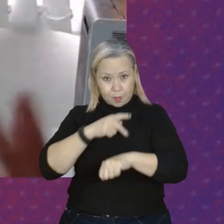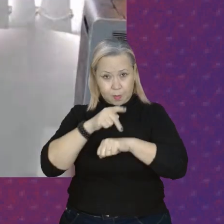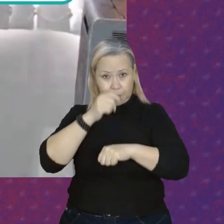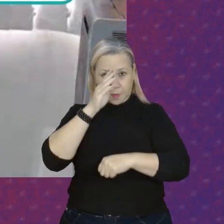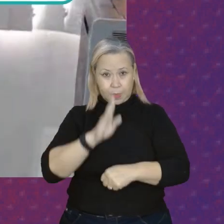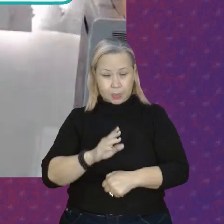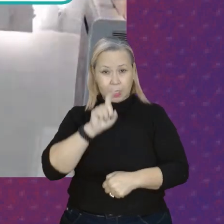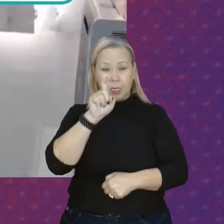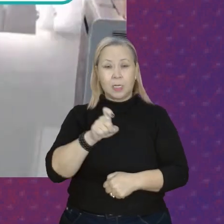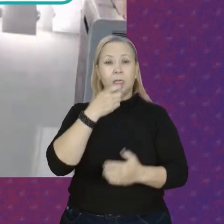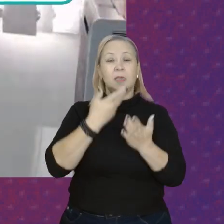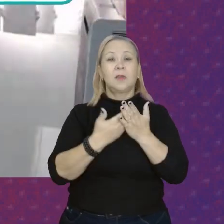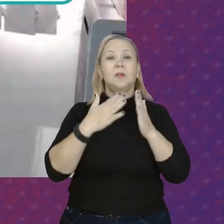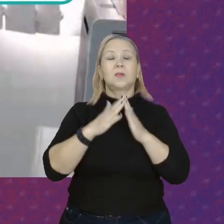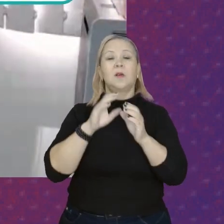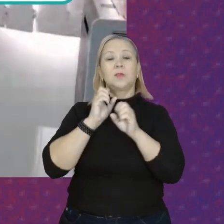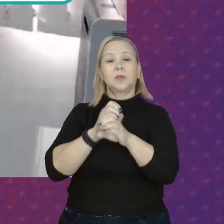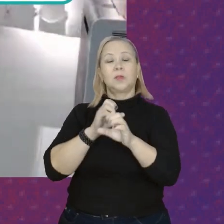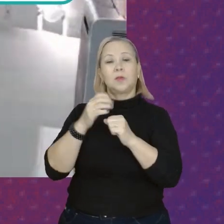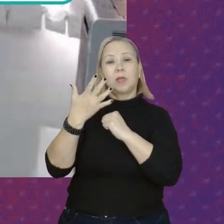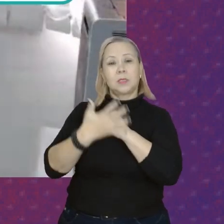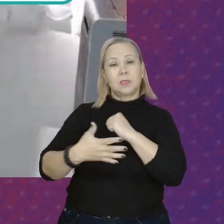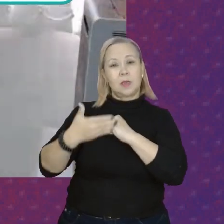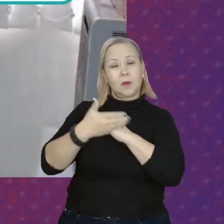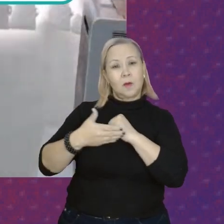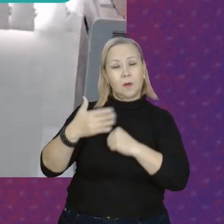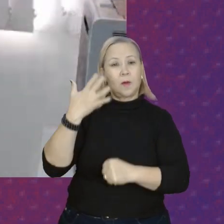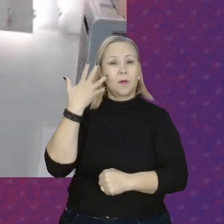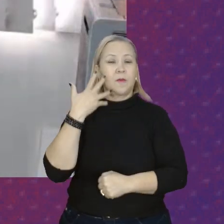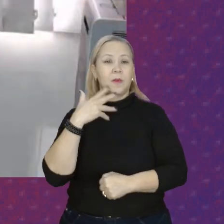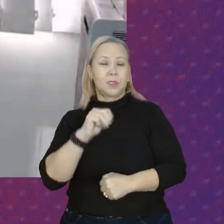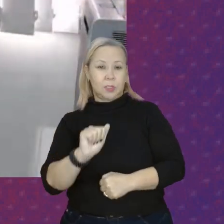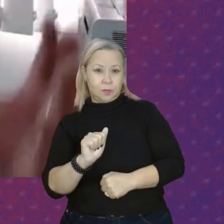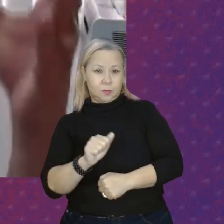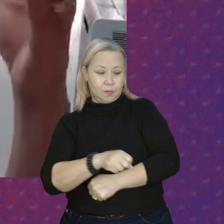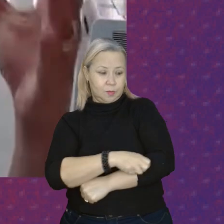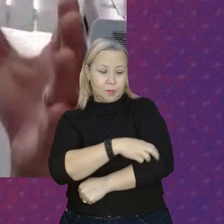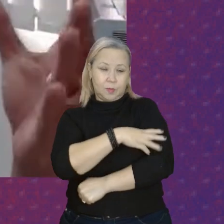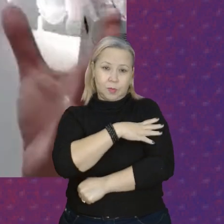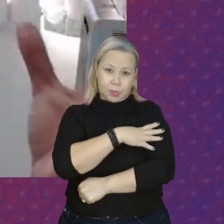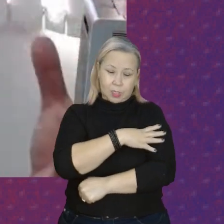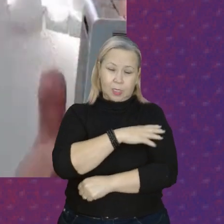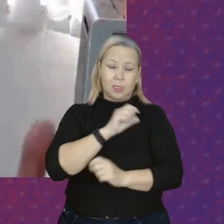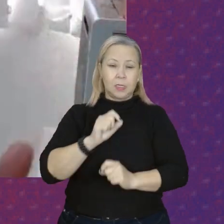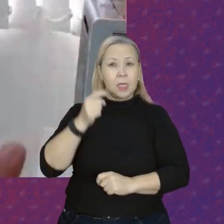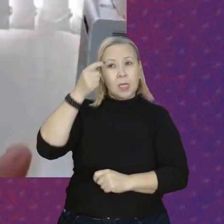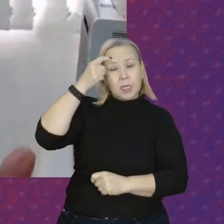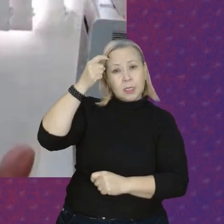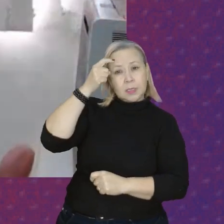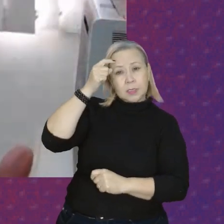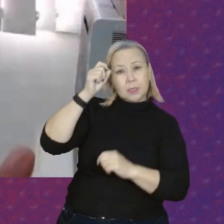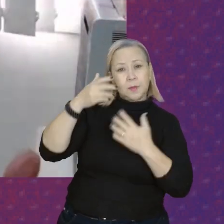são escolas de educação infantil e anos iniciais. Se pensarmos assim,